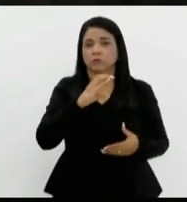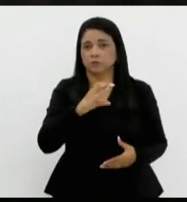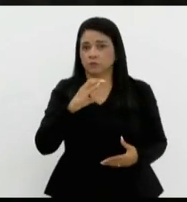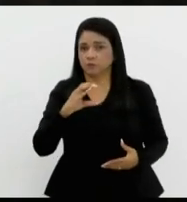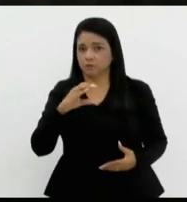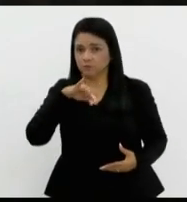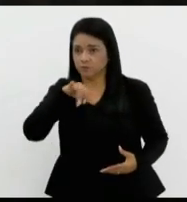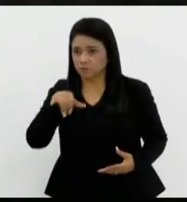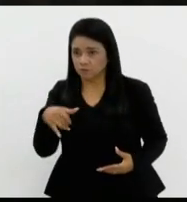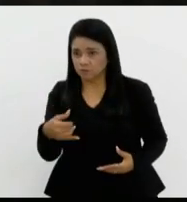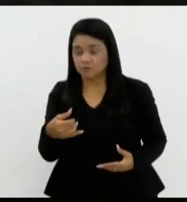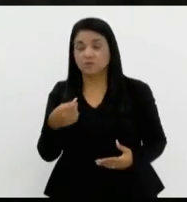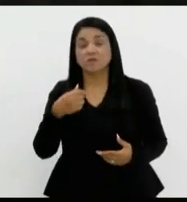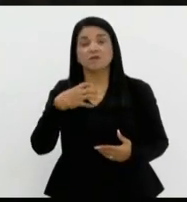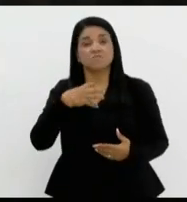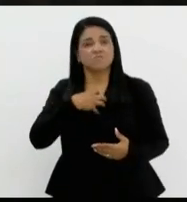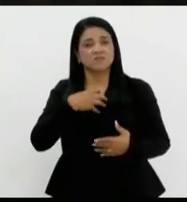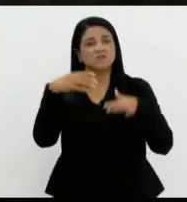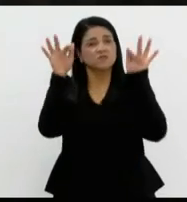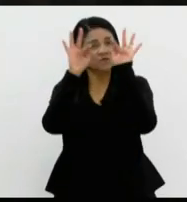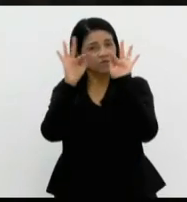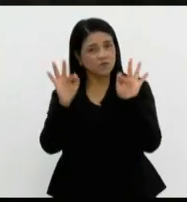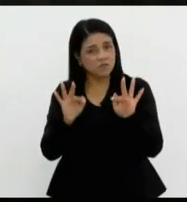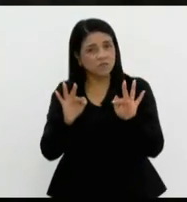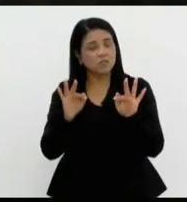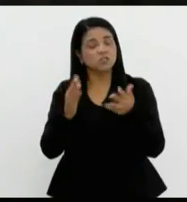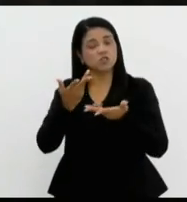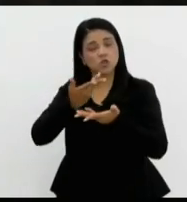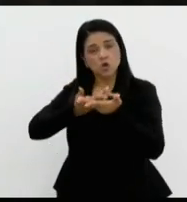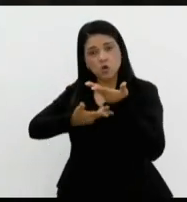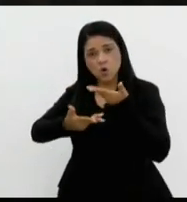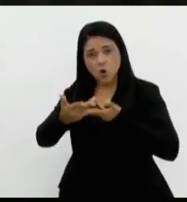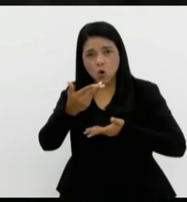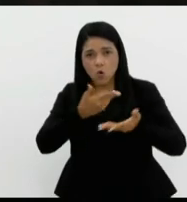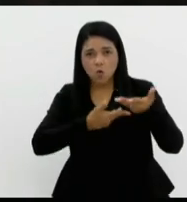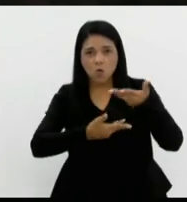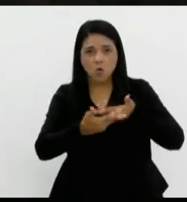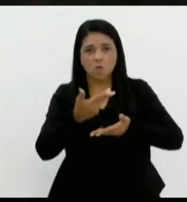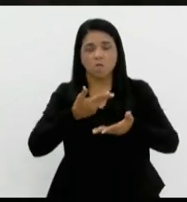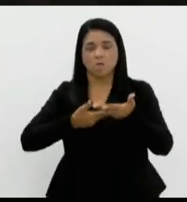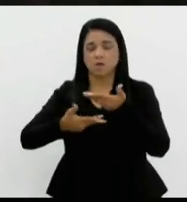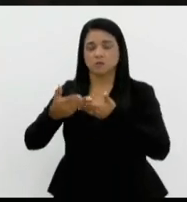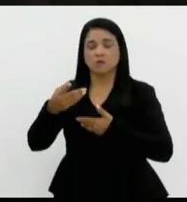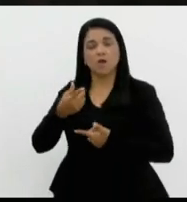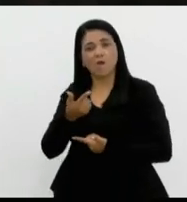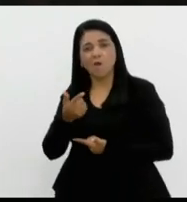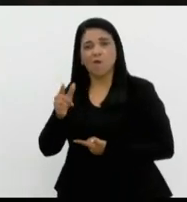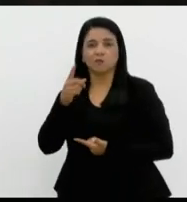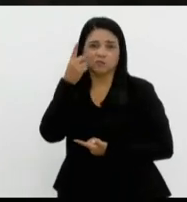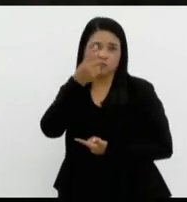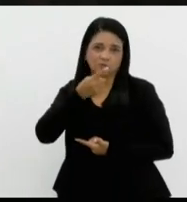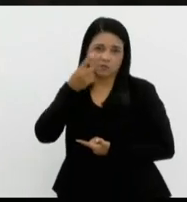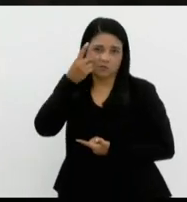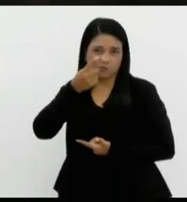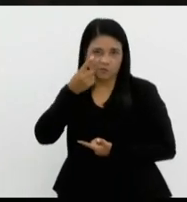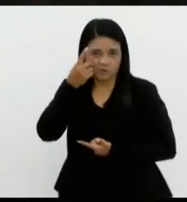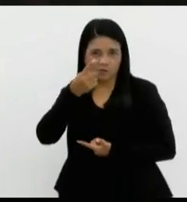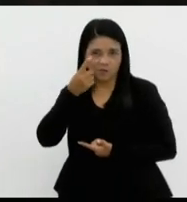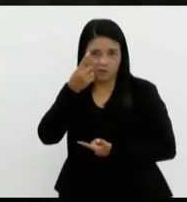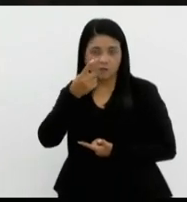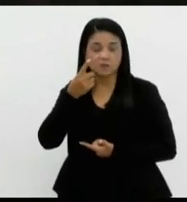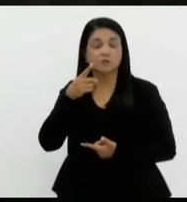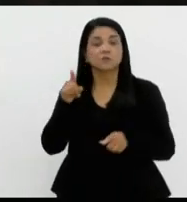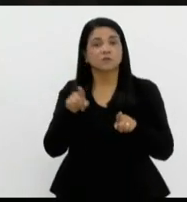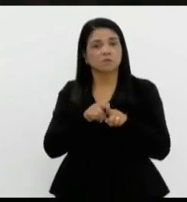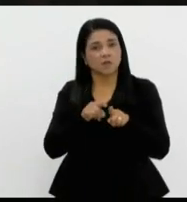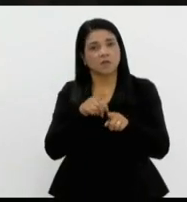mas ficamos felizes de ver e de poder compartilhar também com outros deputados, ainda mais a deputada